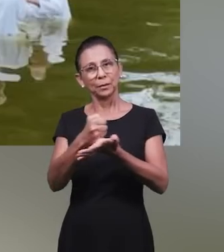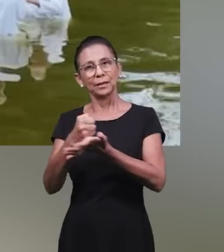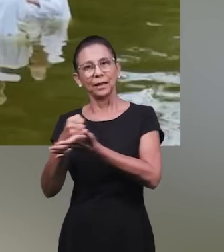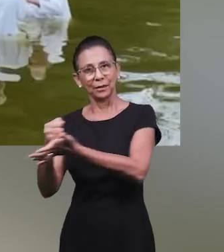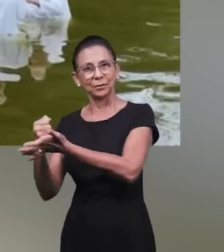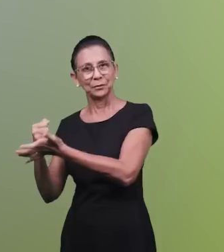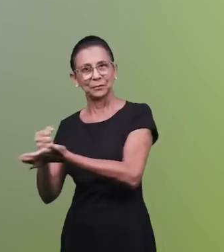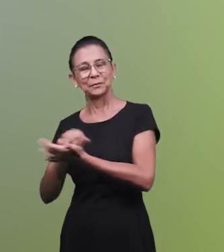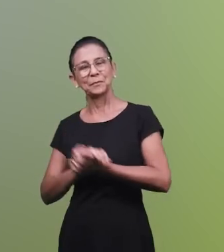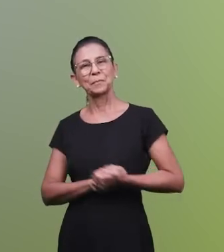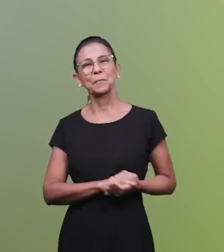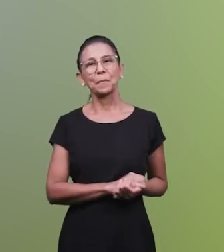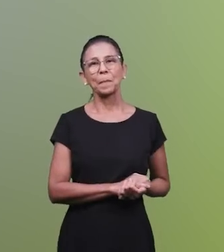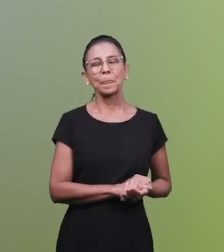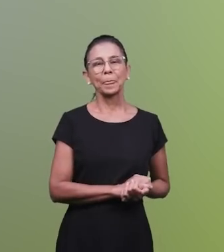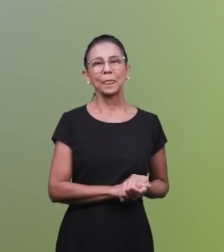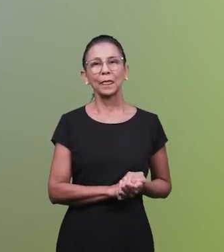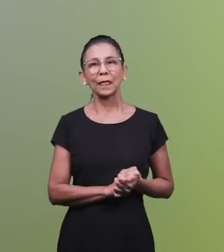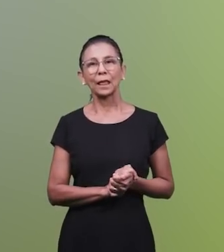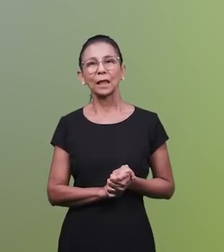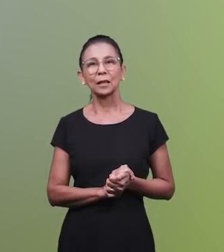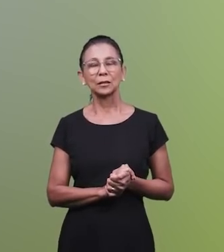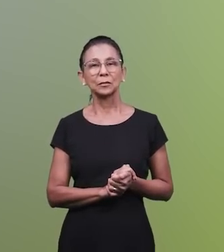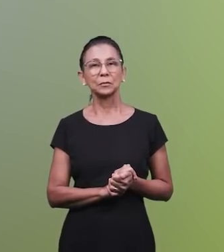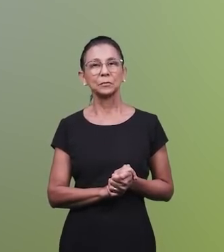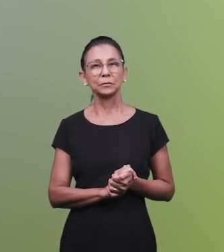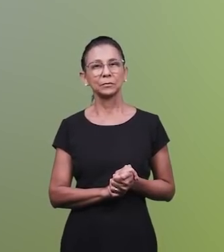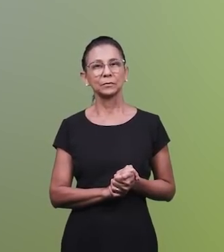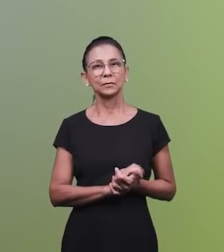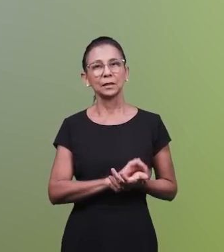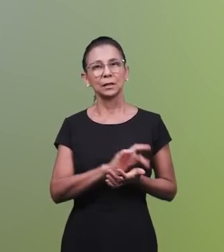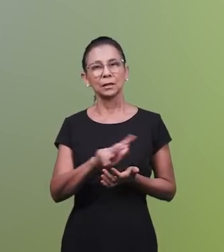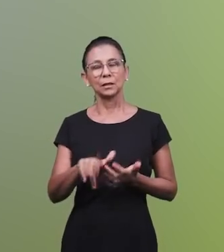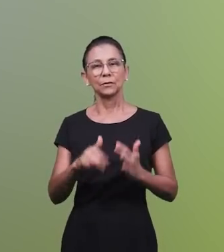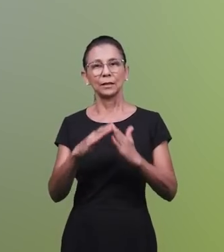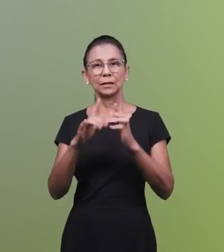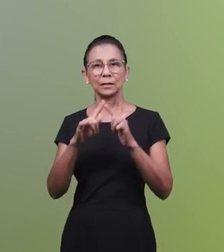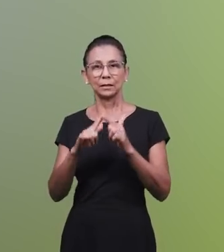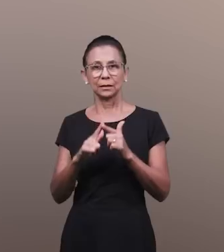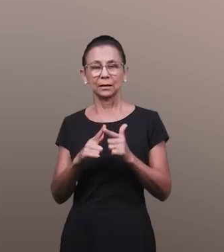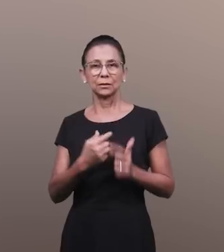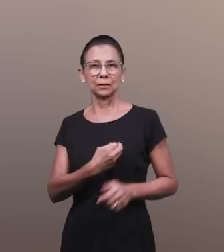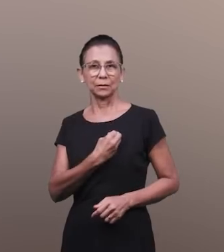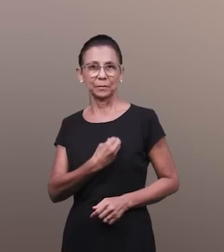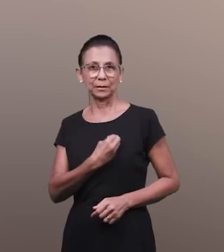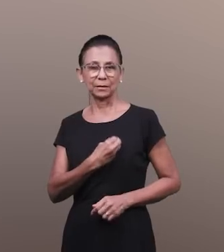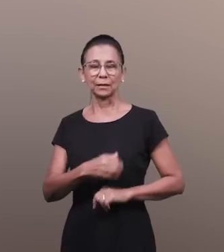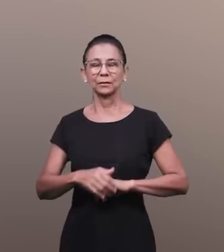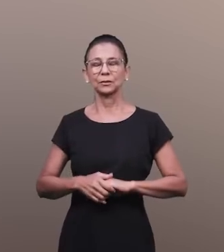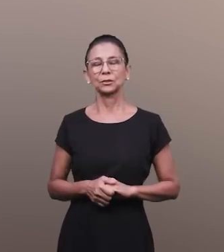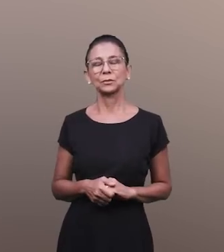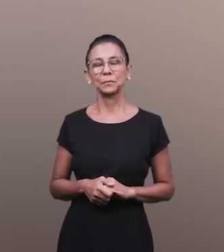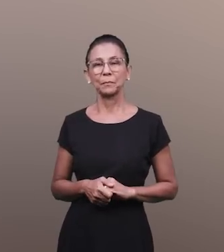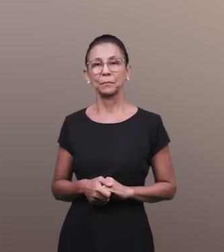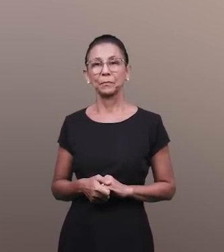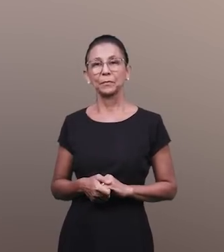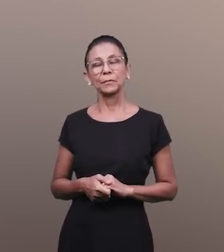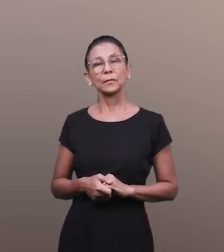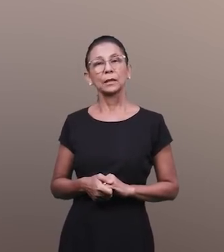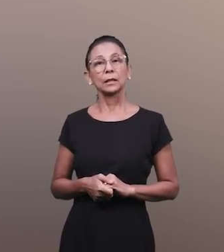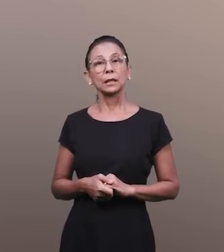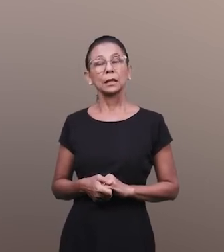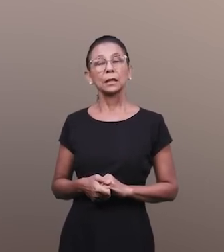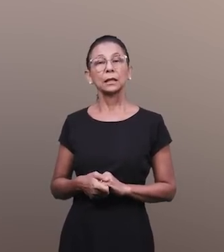80 pessoas das igrejas de Joinville, Guaramirim e Jaraguá do Sul também estiveram no local. E na igreja de Jaraguá do Sul,